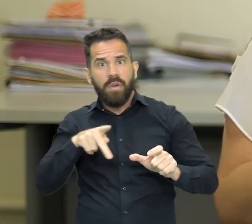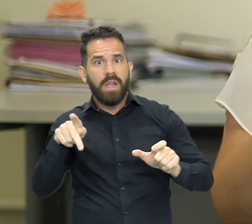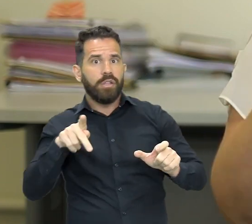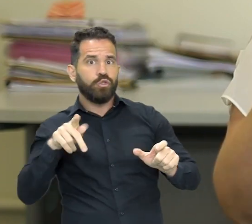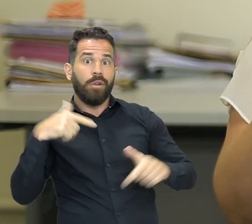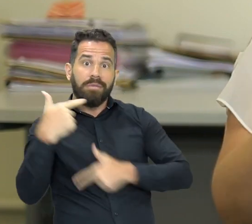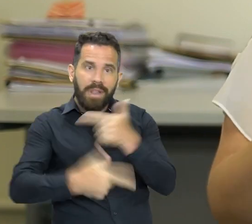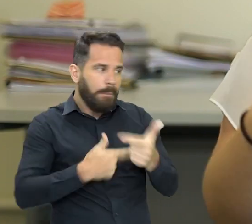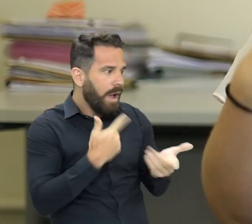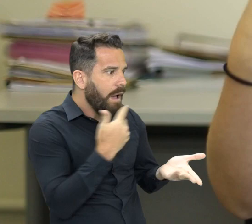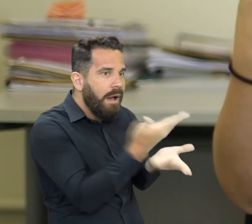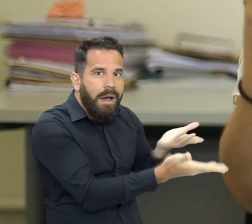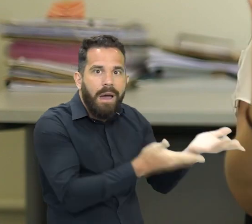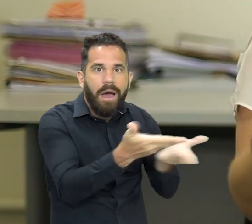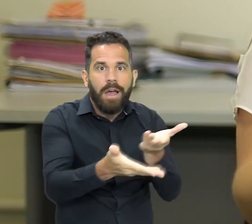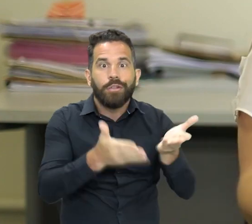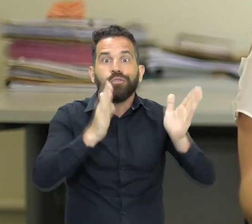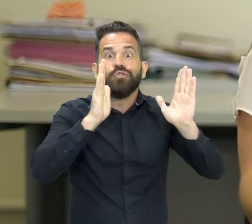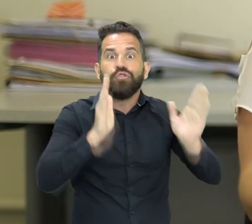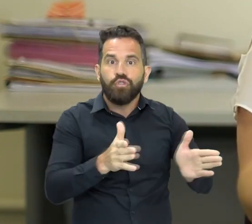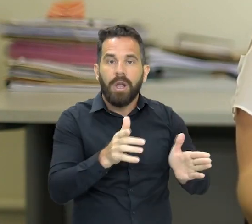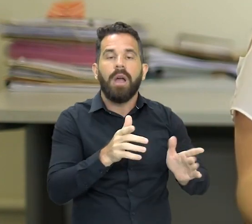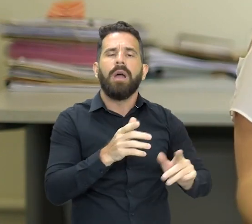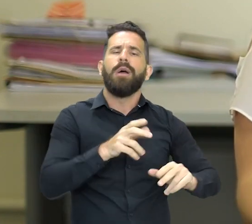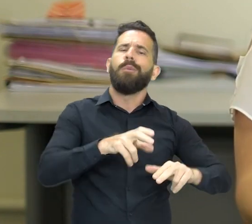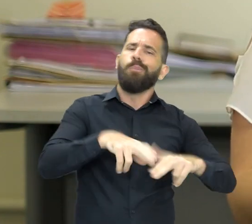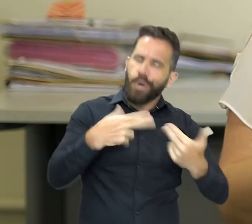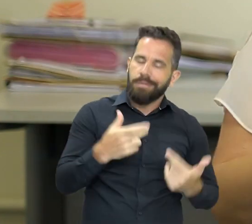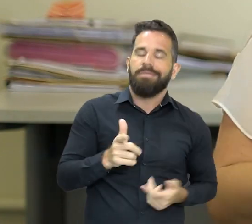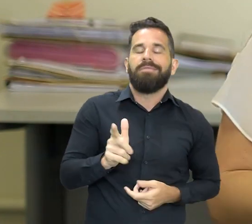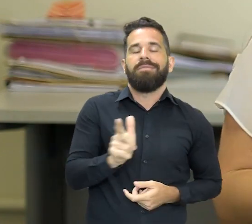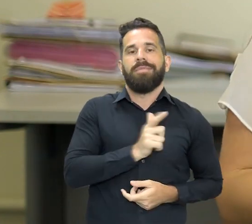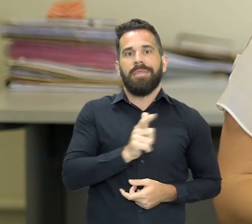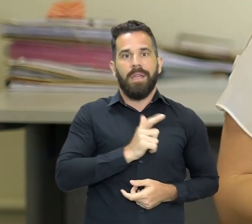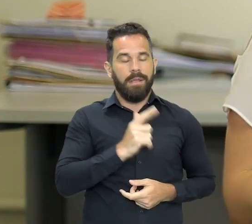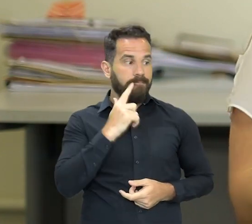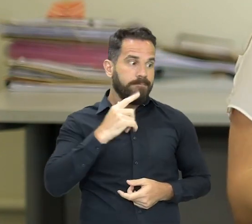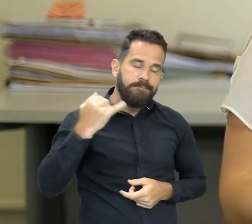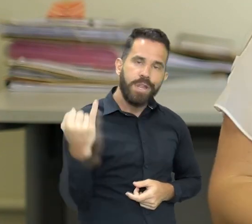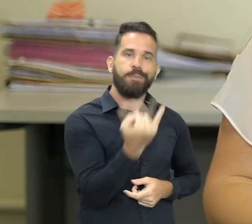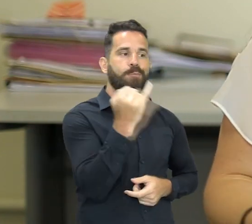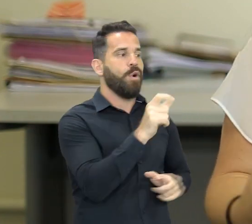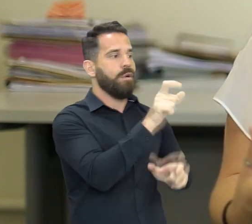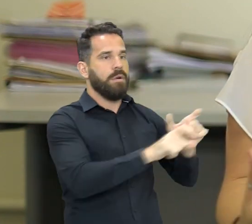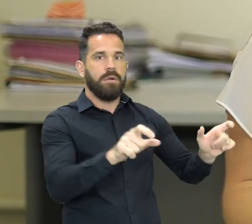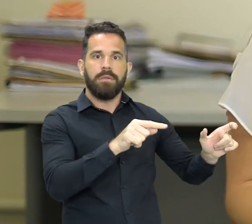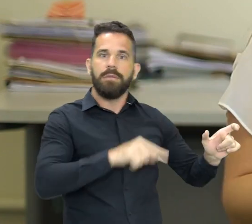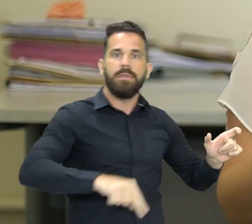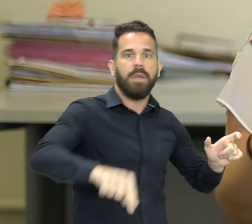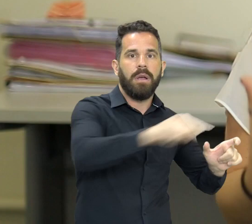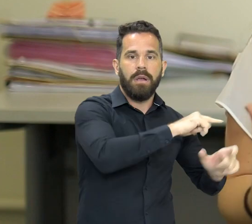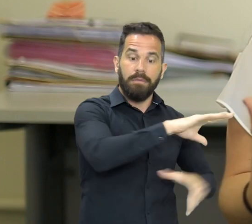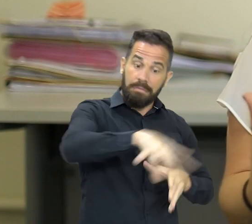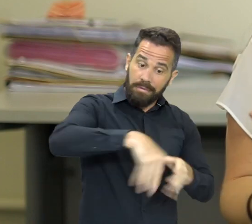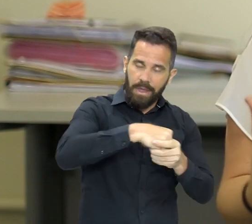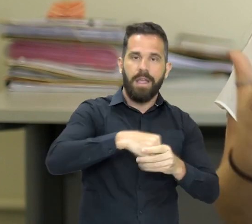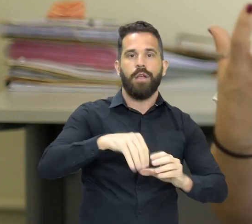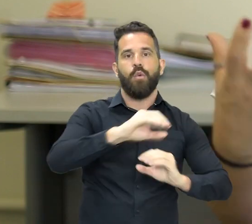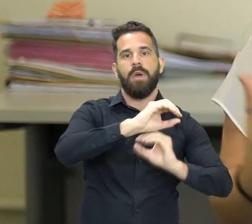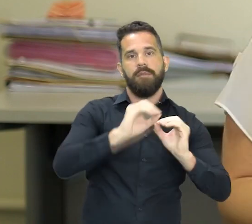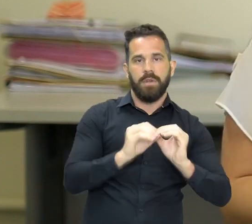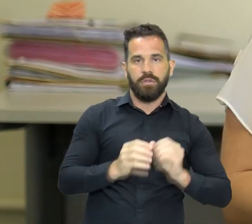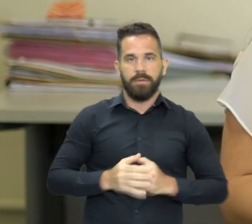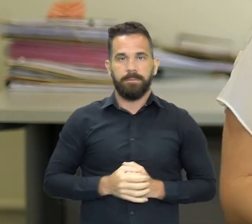são docentes que já têm essa atuação junto a esses grupos e aí, por isso, esses grupos recebem uma